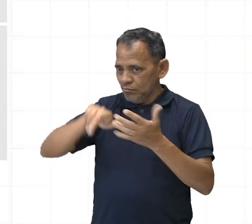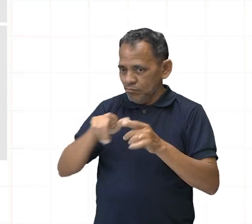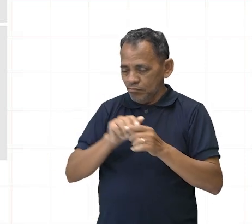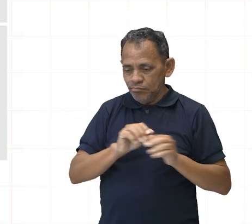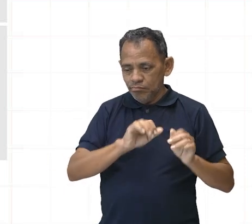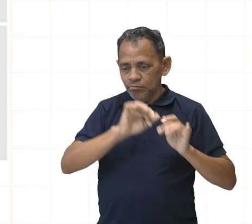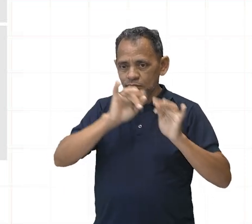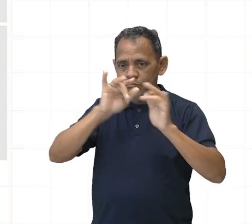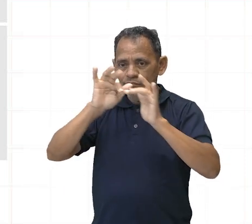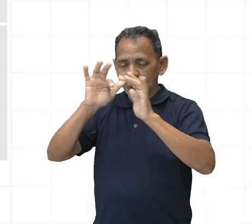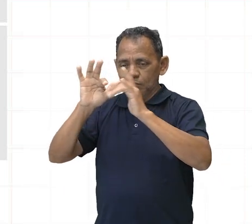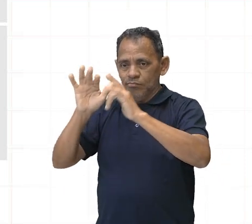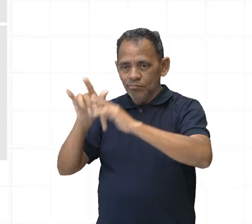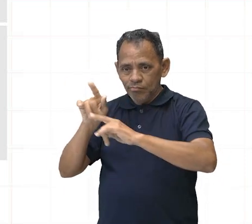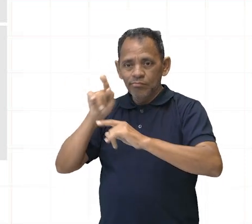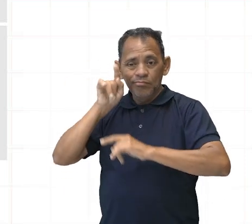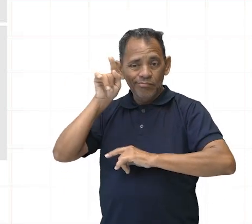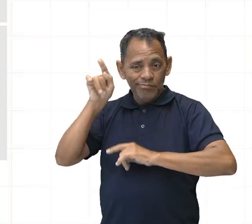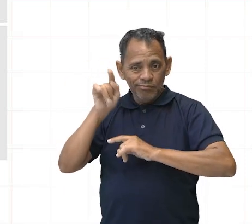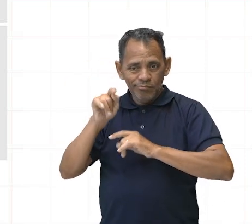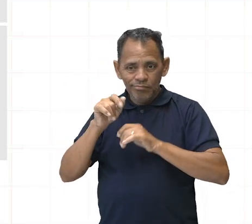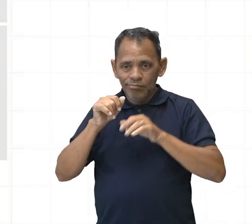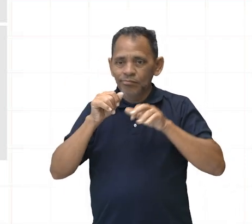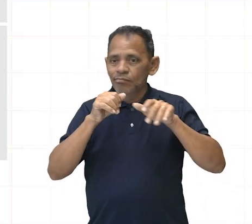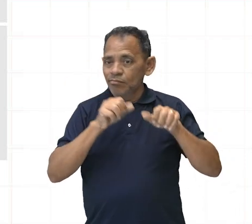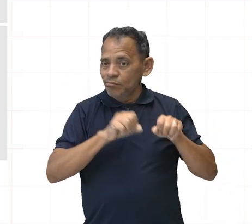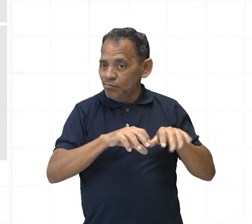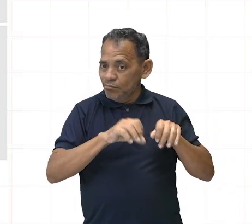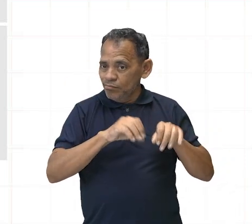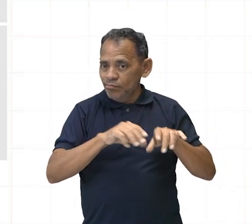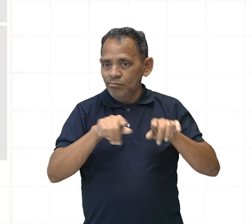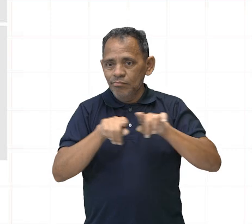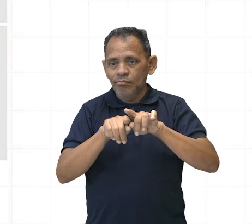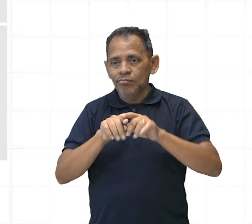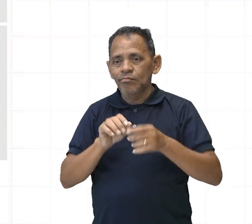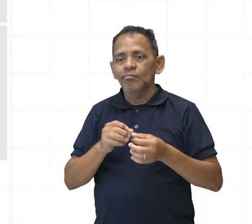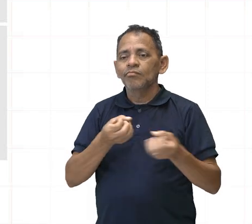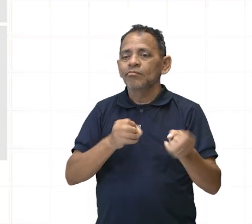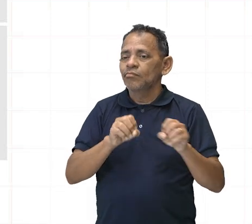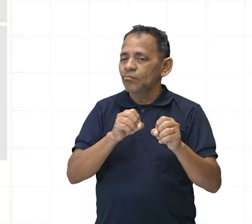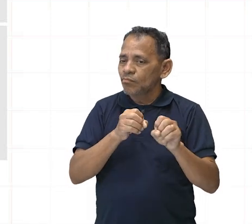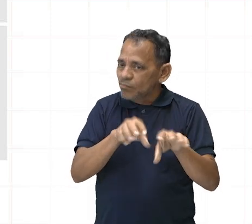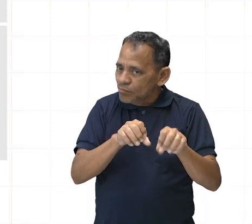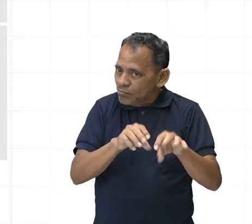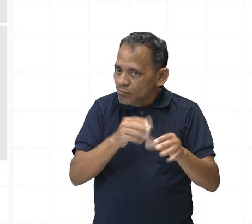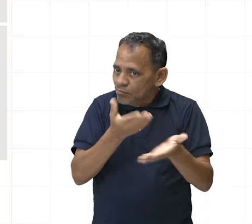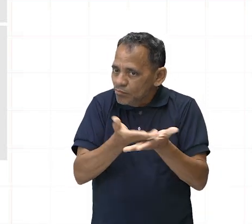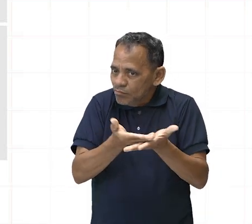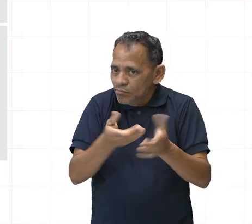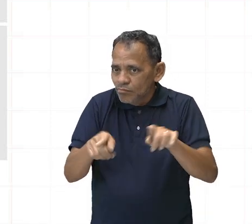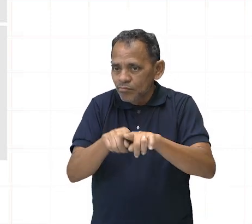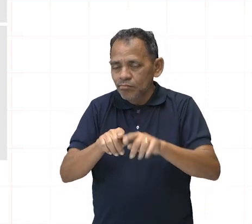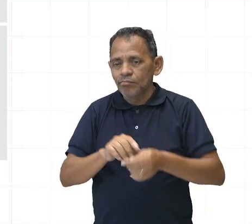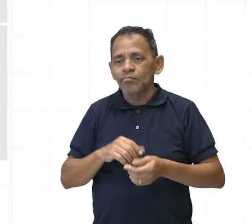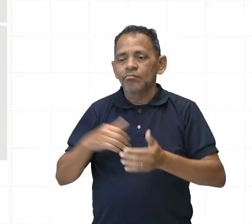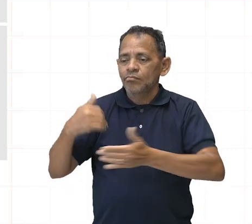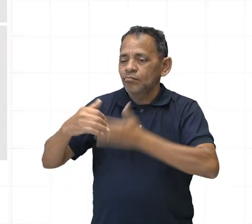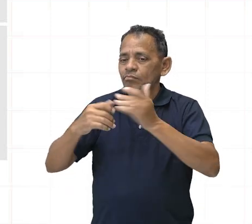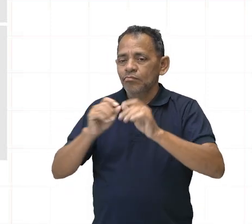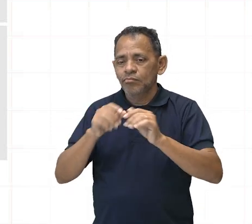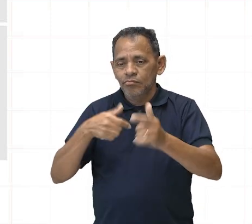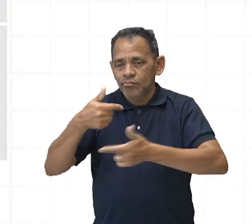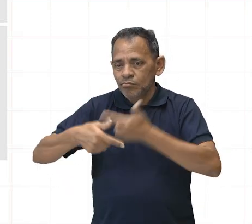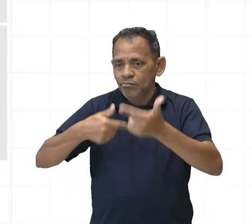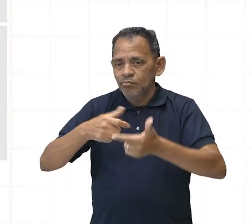Unido para estudar, e lá acabam desenvolvendo também os seus trabalhos, né? Tendo seus estudos